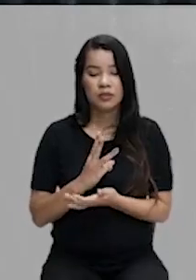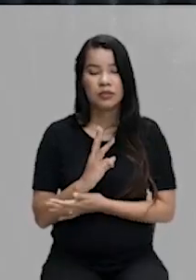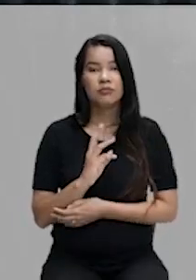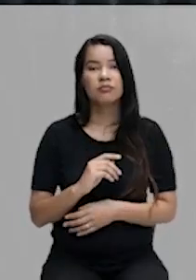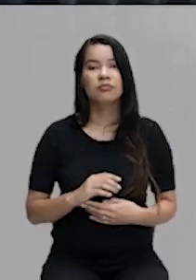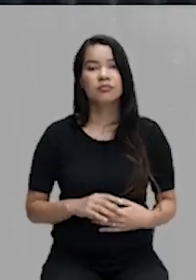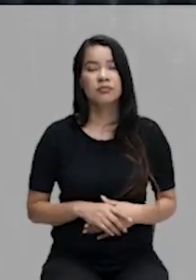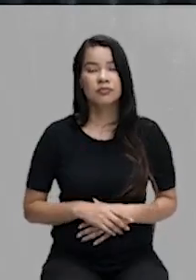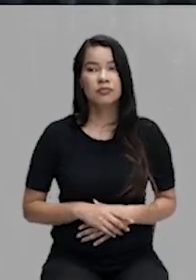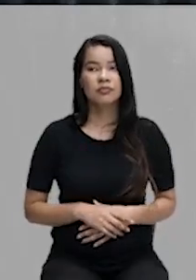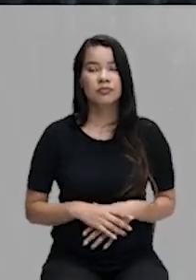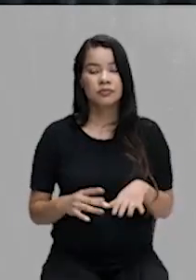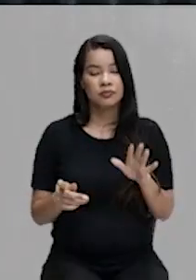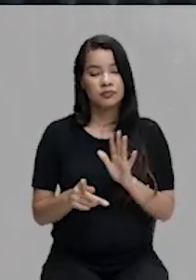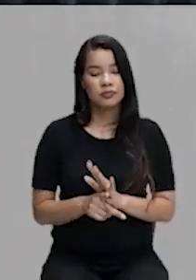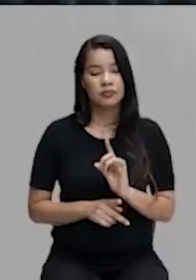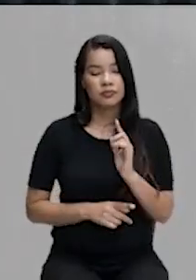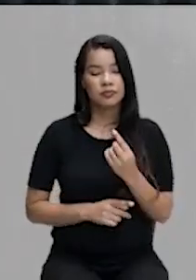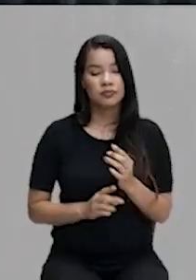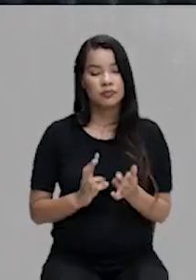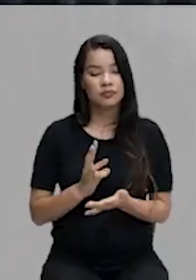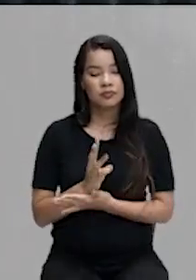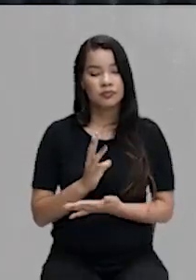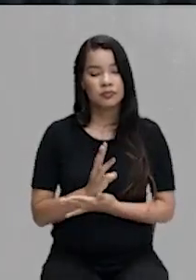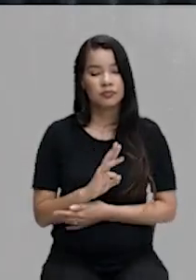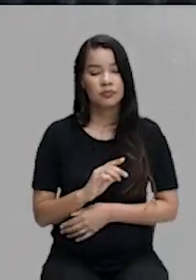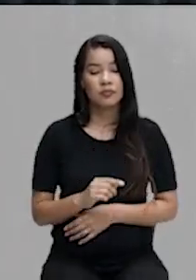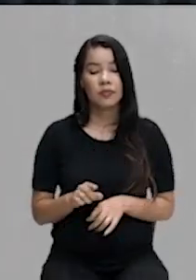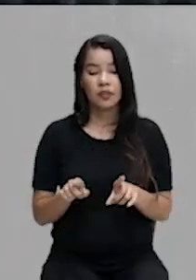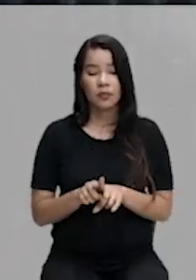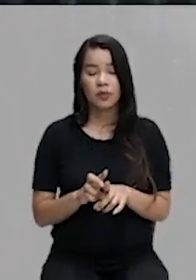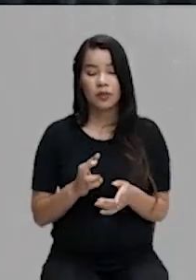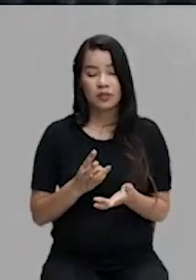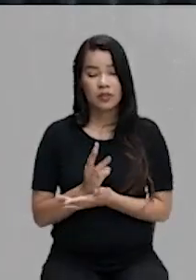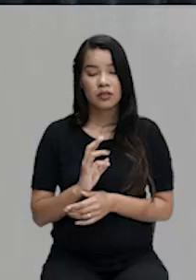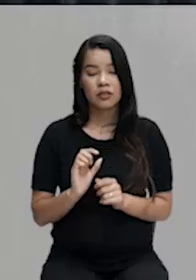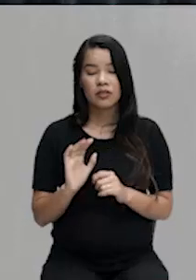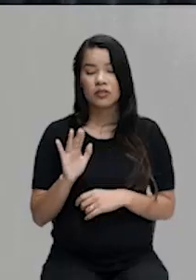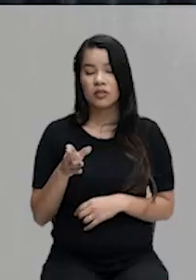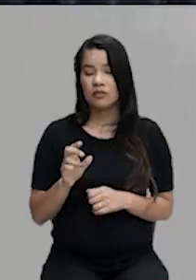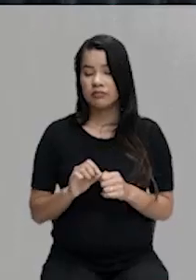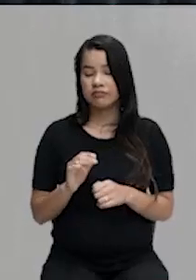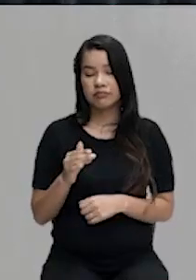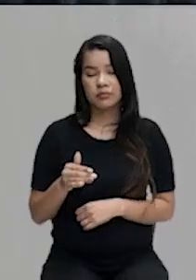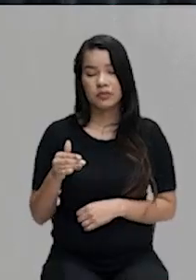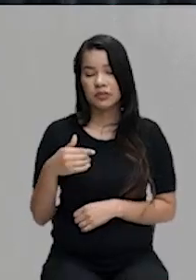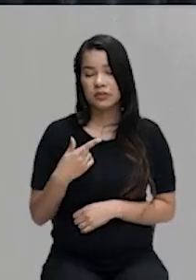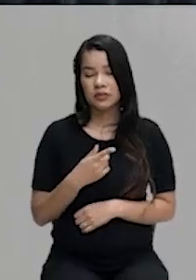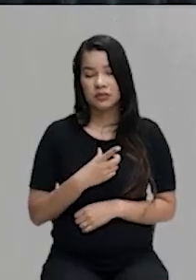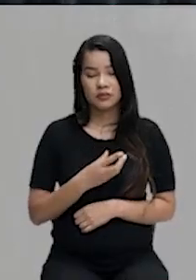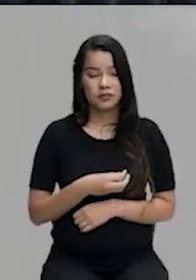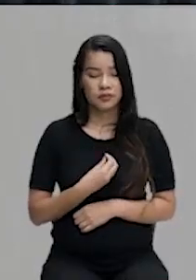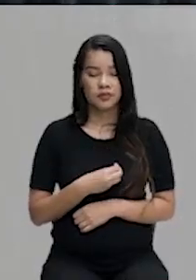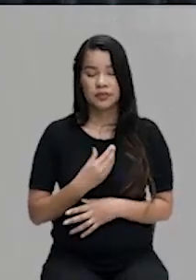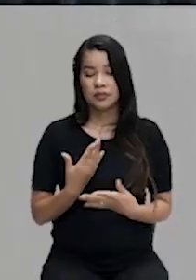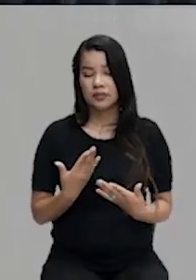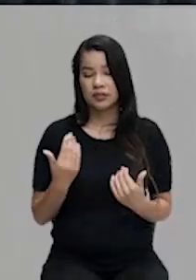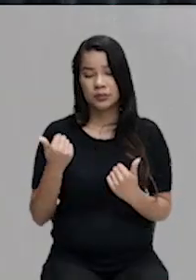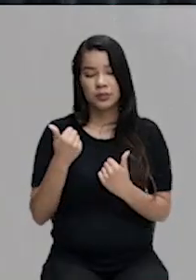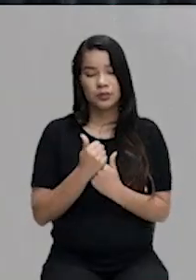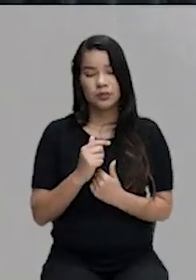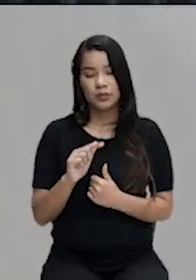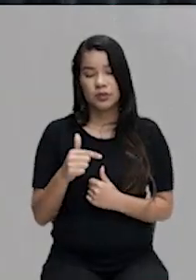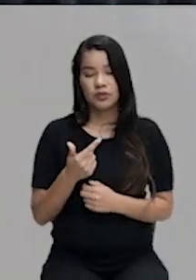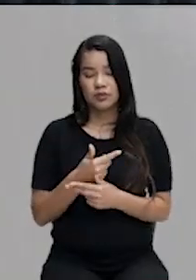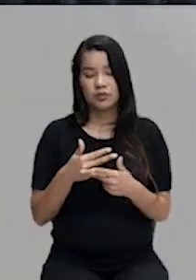de brasileiros possuem uma conta no WhatsApp. E o WhatsApp ele já faz parte da nossa vida. Ele acabou substituindo outras coisas.